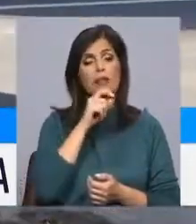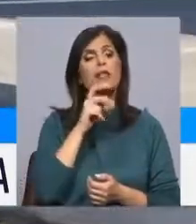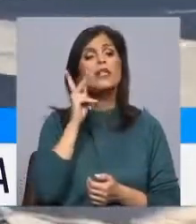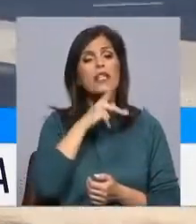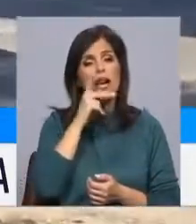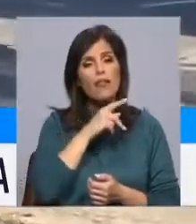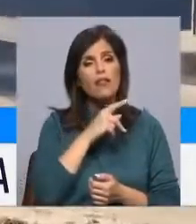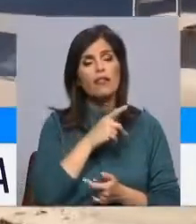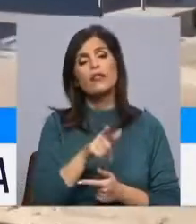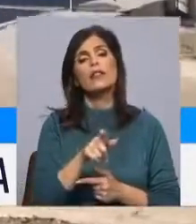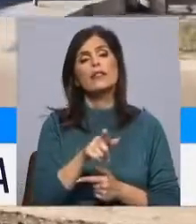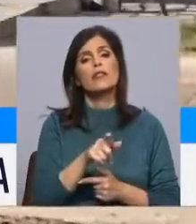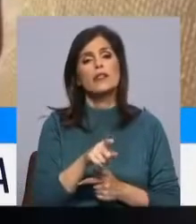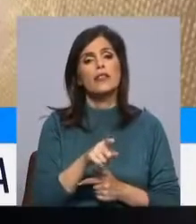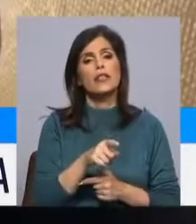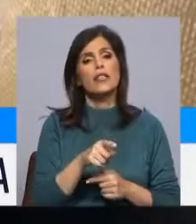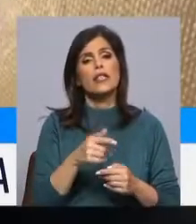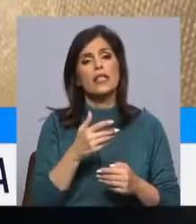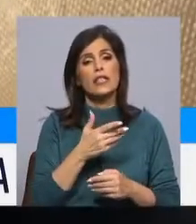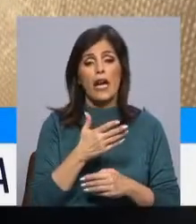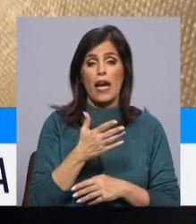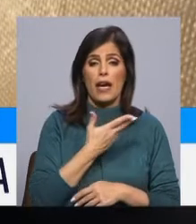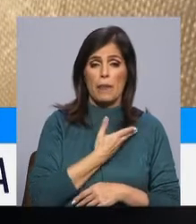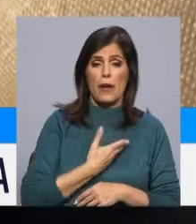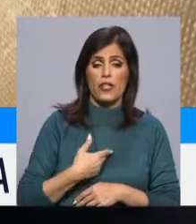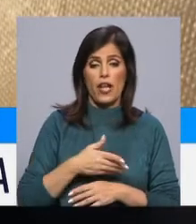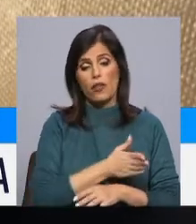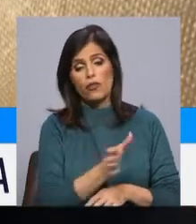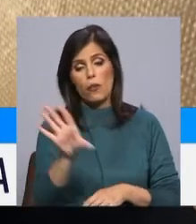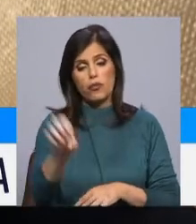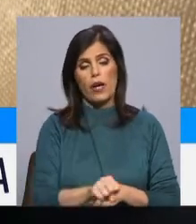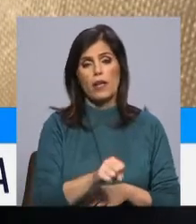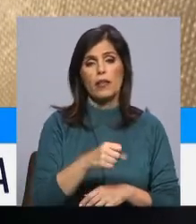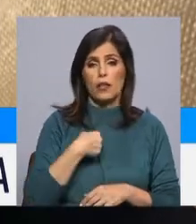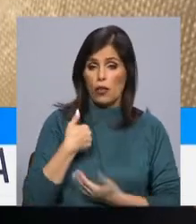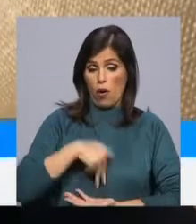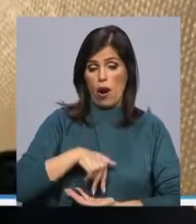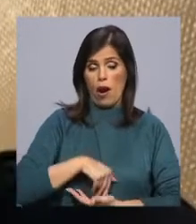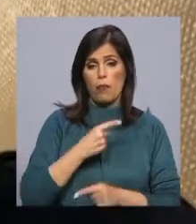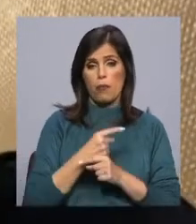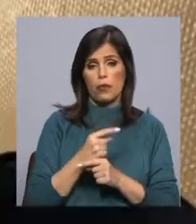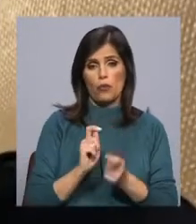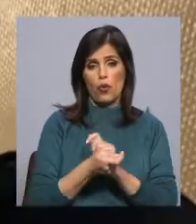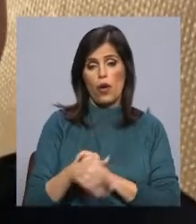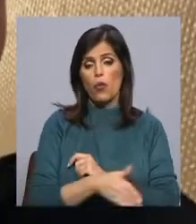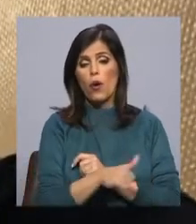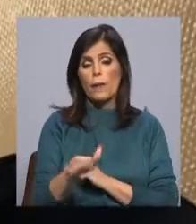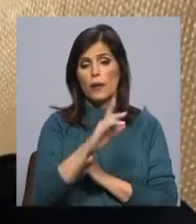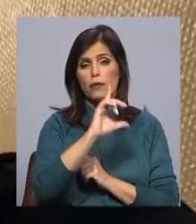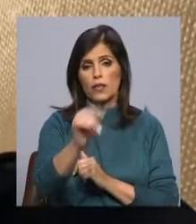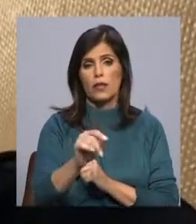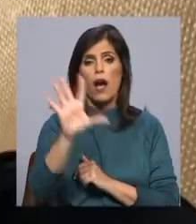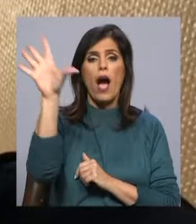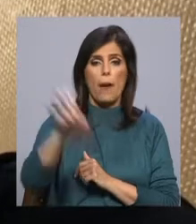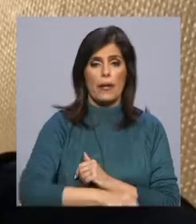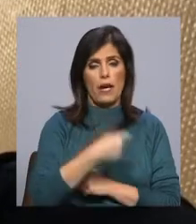desvio para o Oscar só vou ir por causa deste gesto da embaixada que eles alteraram o itinerário de saída